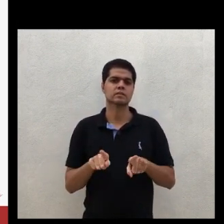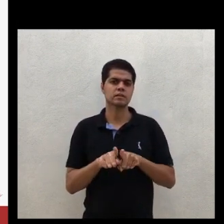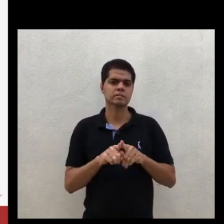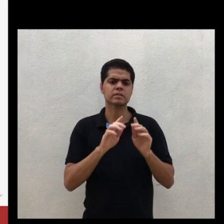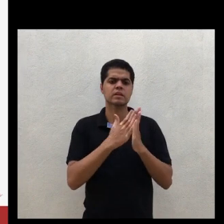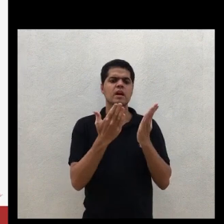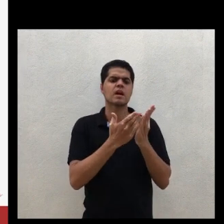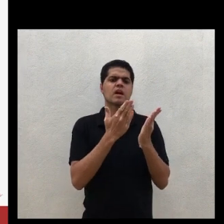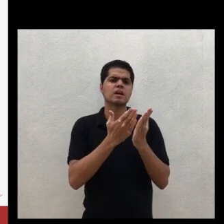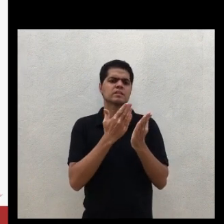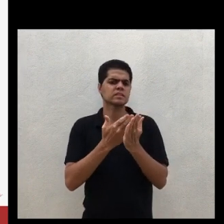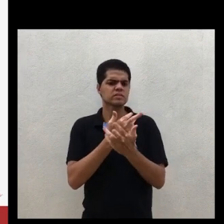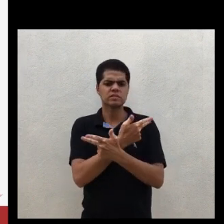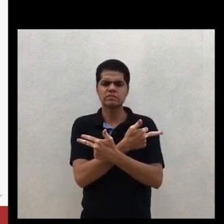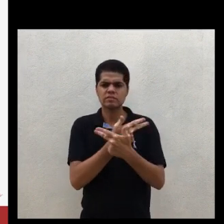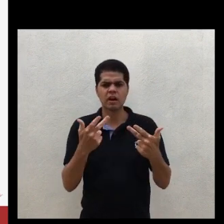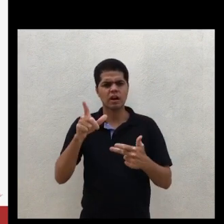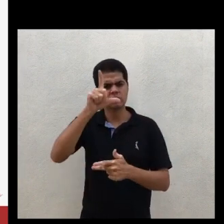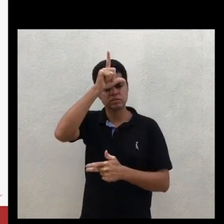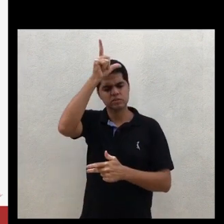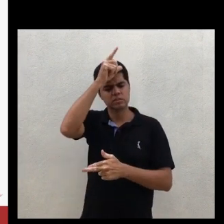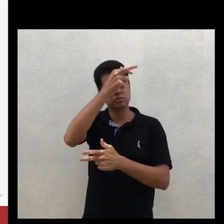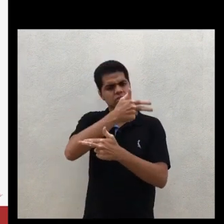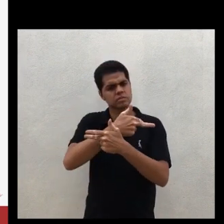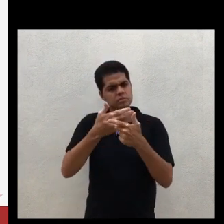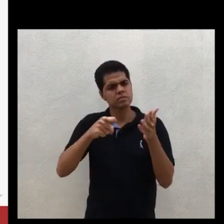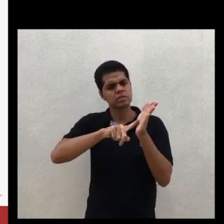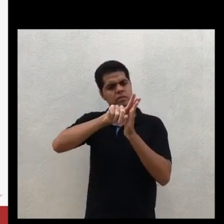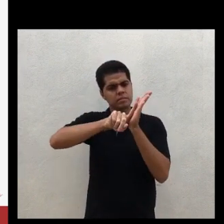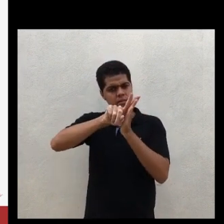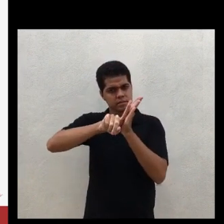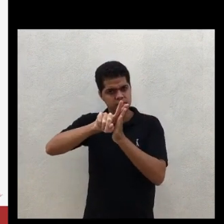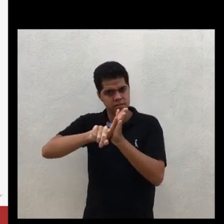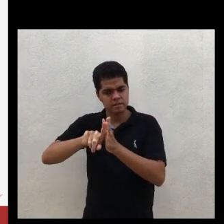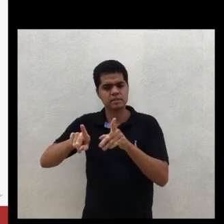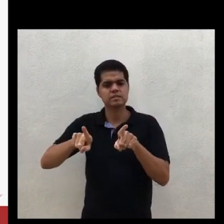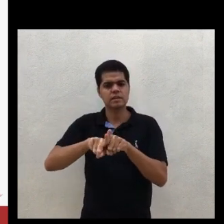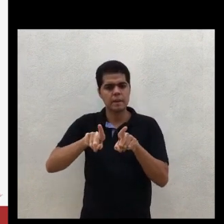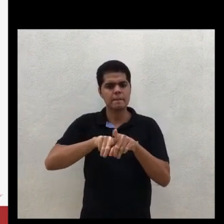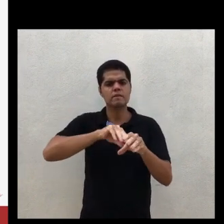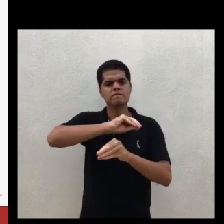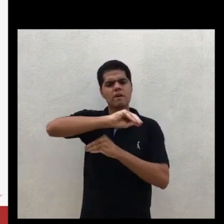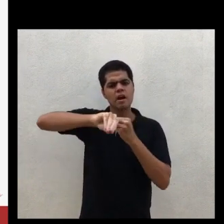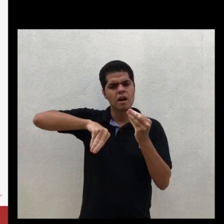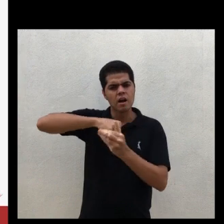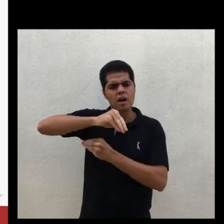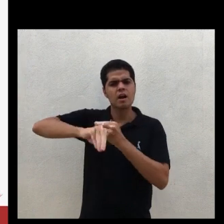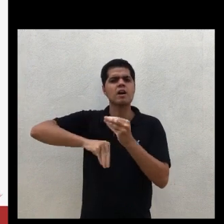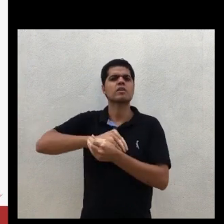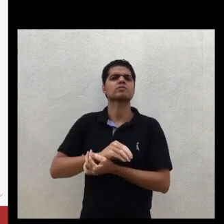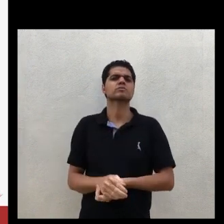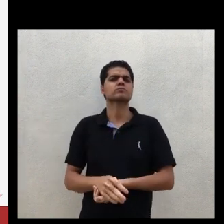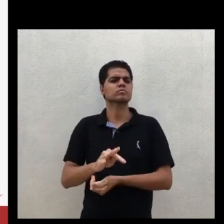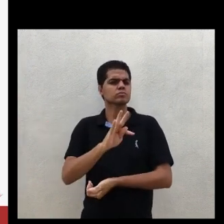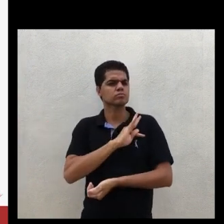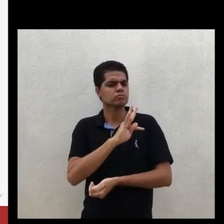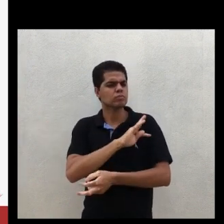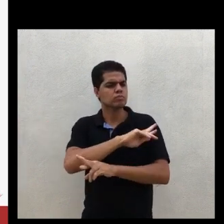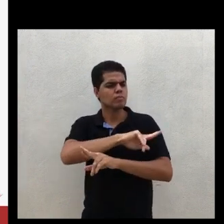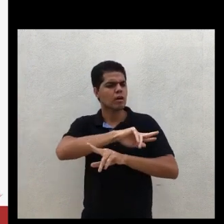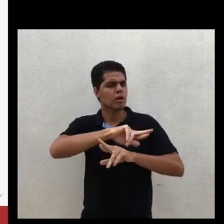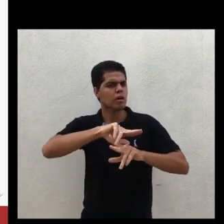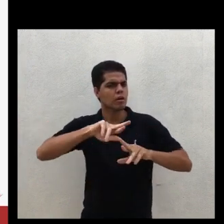tem muitos livros que falam de lógica fuzzy, né? Inclusive lógica fuzzy misturada com outras técnicas de inteligência